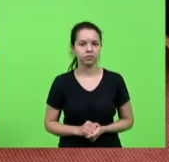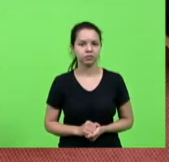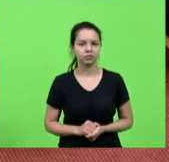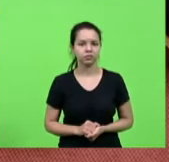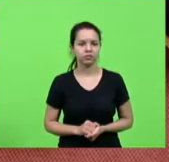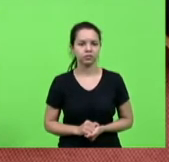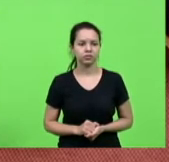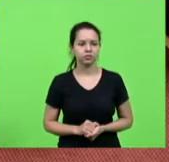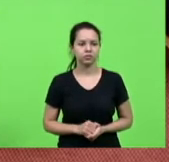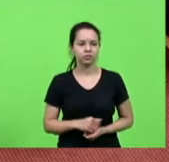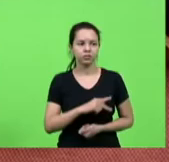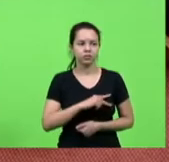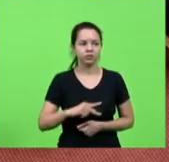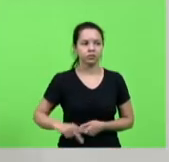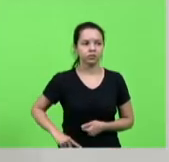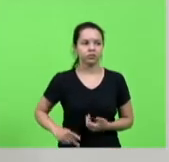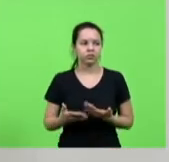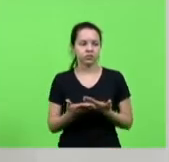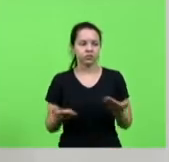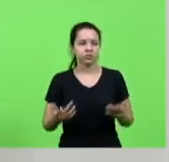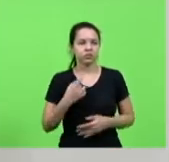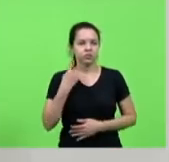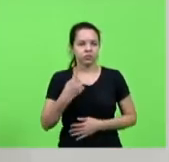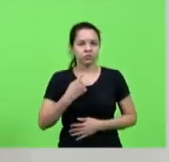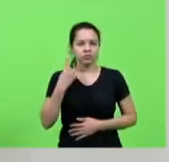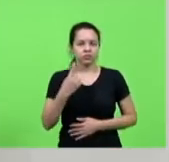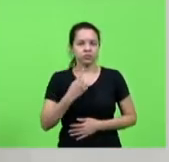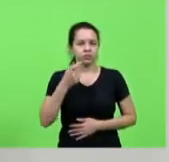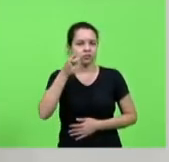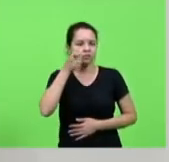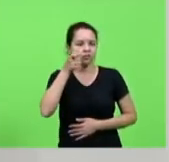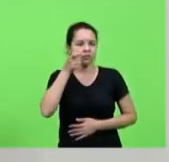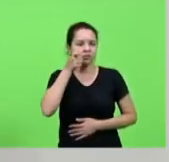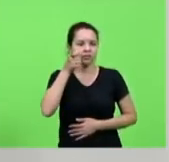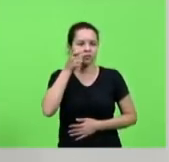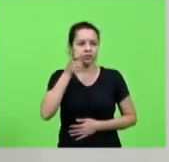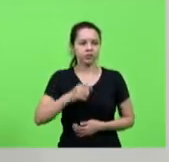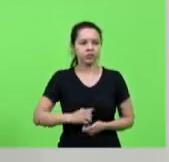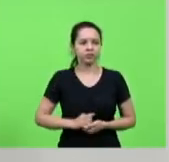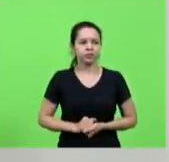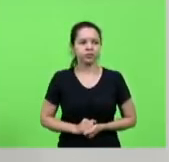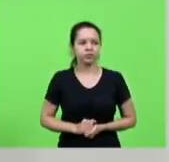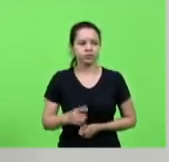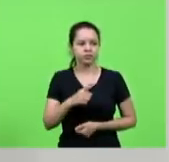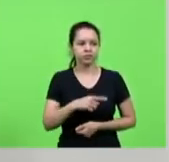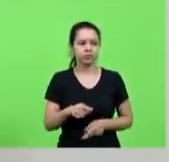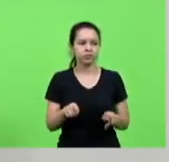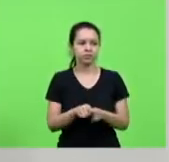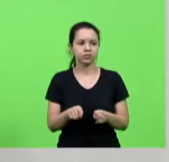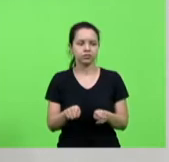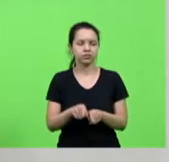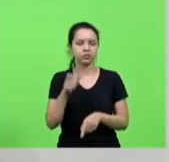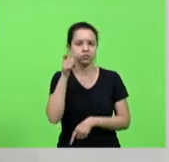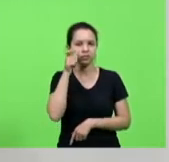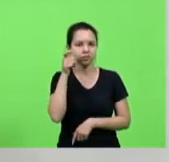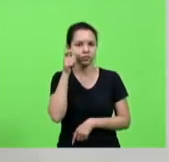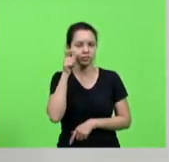Senhor presidente, senhores deputados, senhoras deputadas que nos acompanham, a todos que também nos acompanham pela